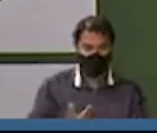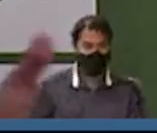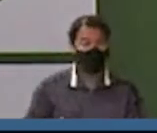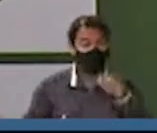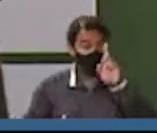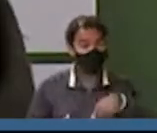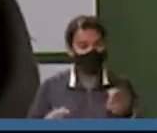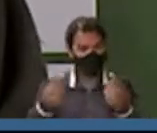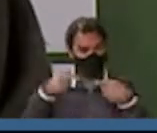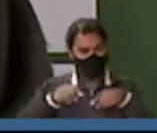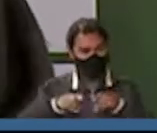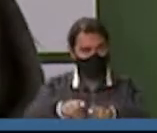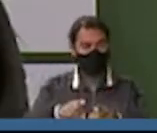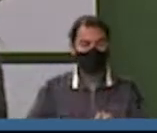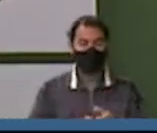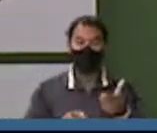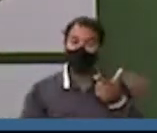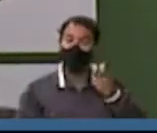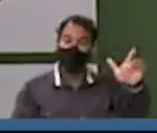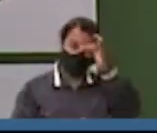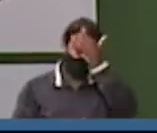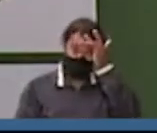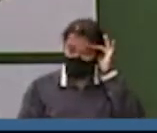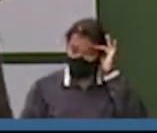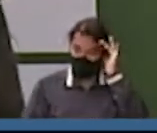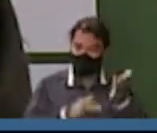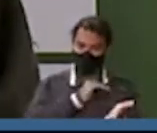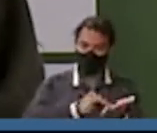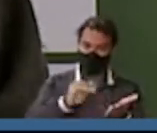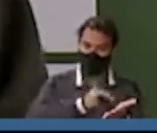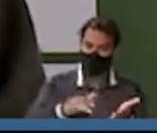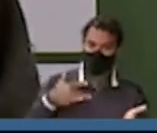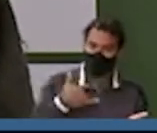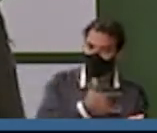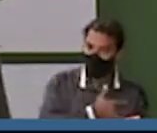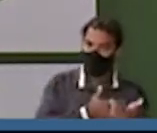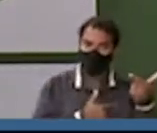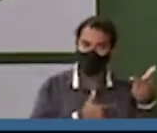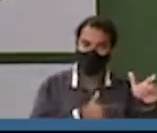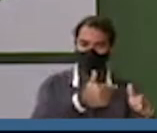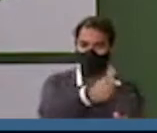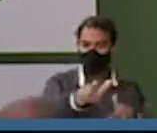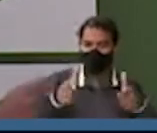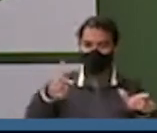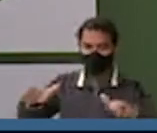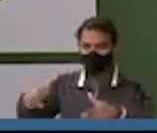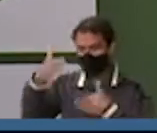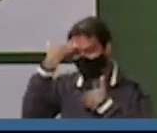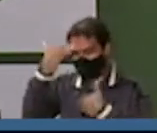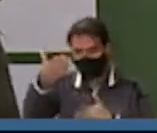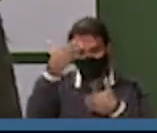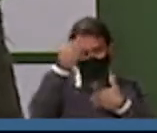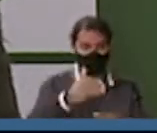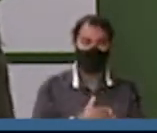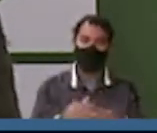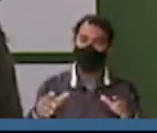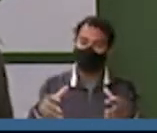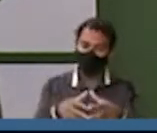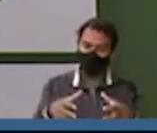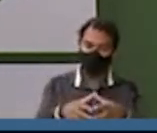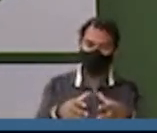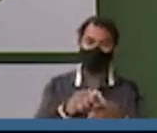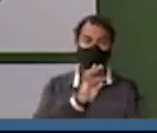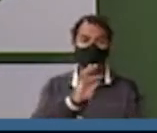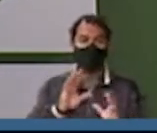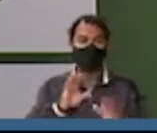parceiro, os outros secretários e a equipe técnica da secretaria, junto com os prefeitos e